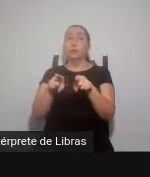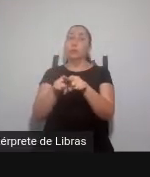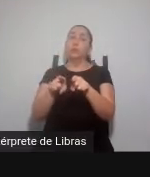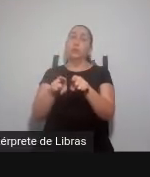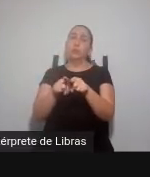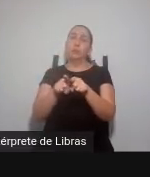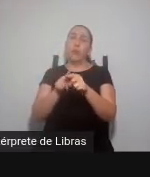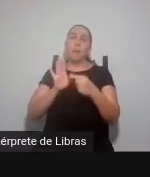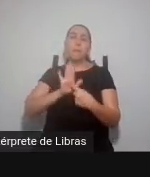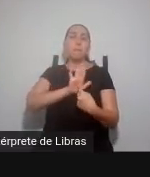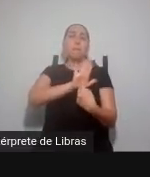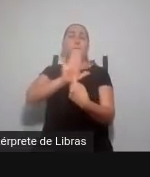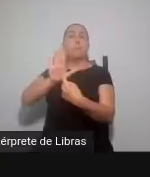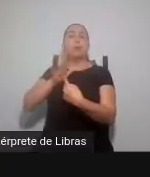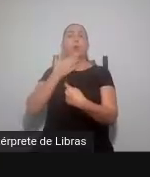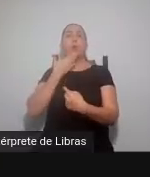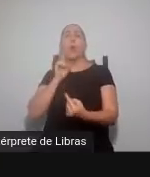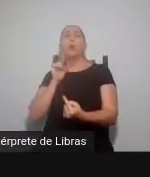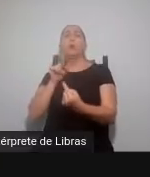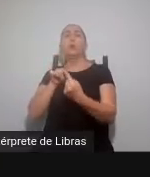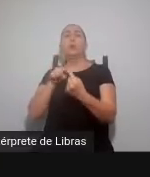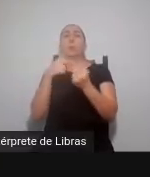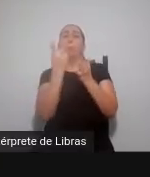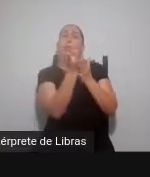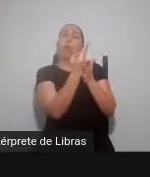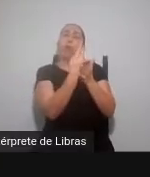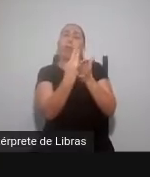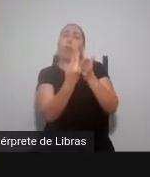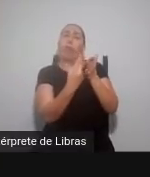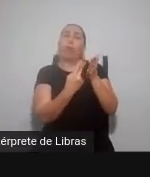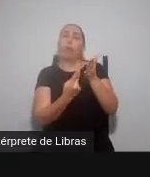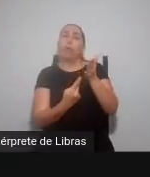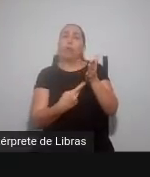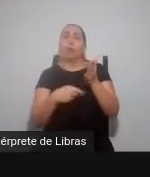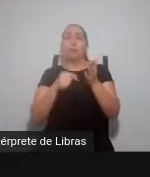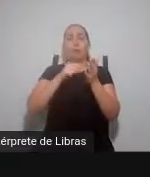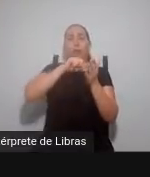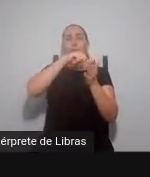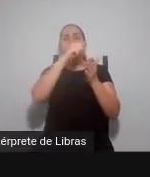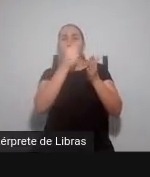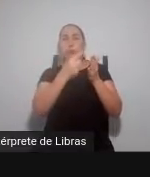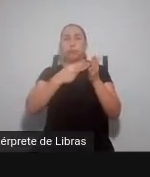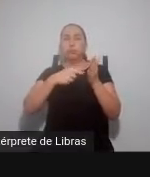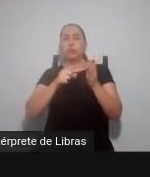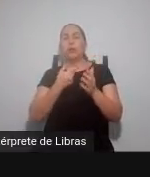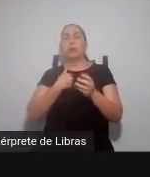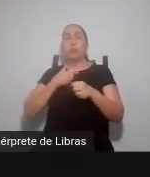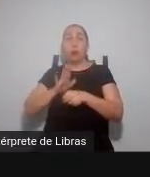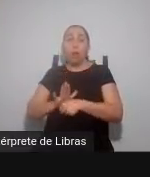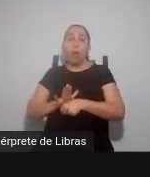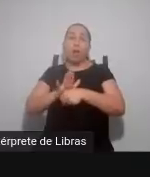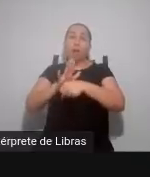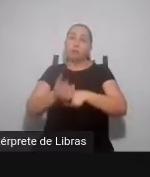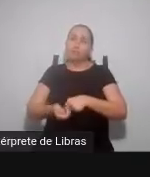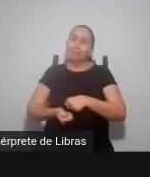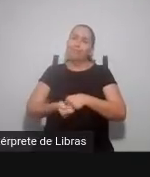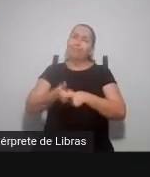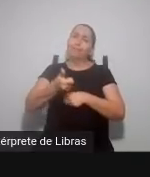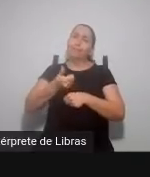números para elas copiarem. Então, são dicas para contribuir para a formação das